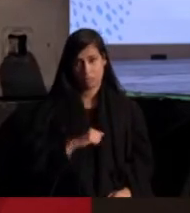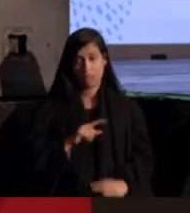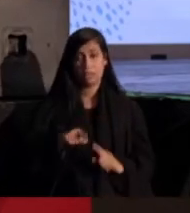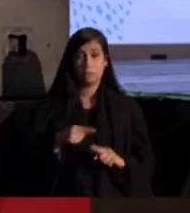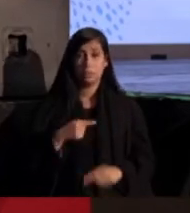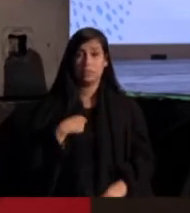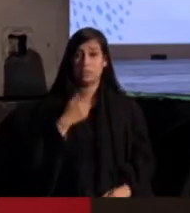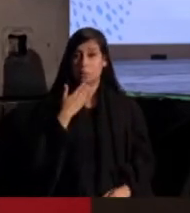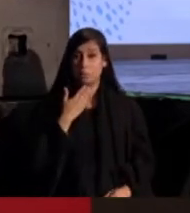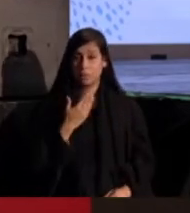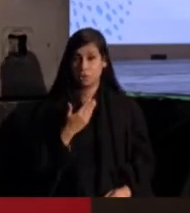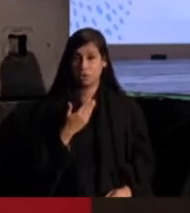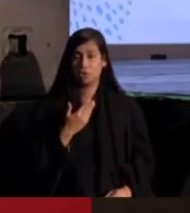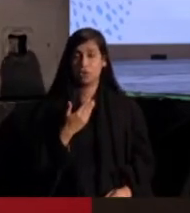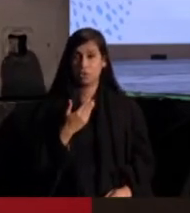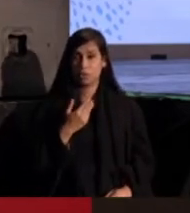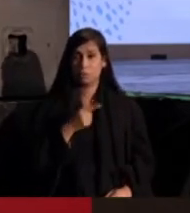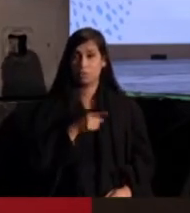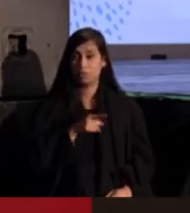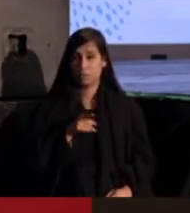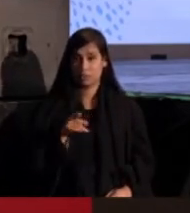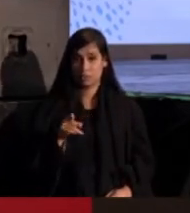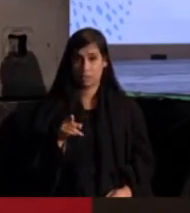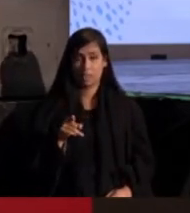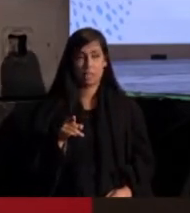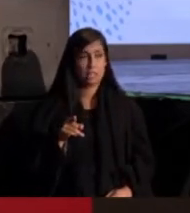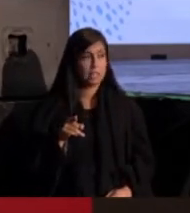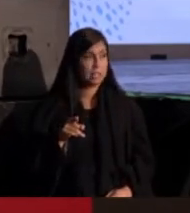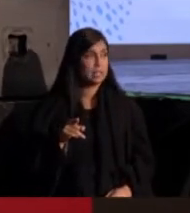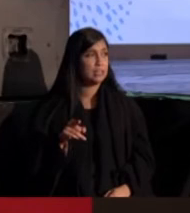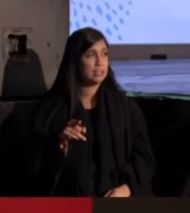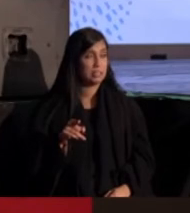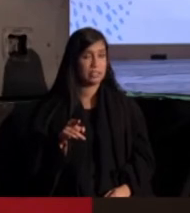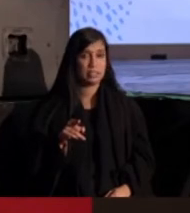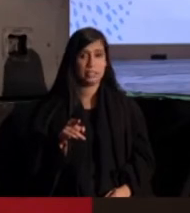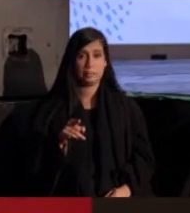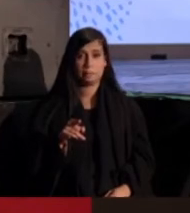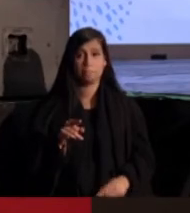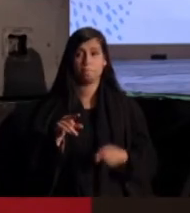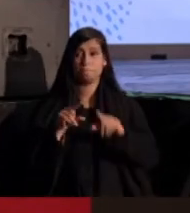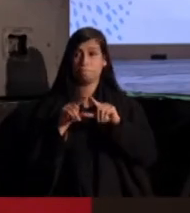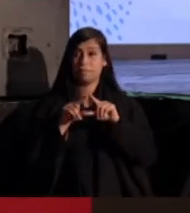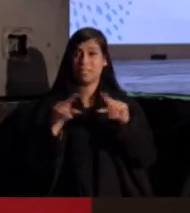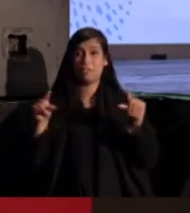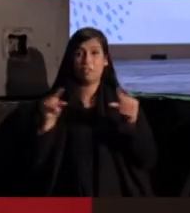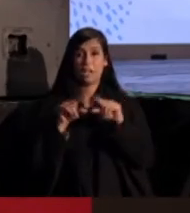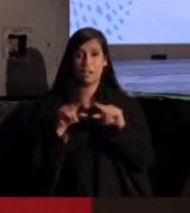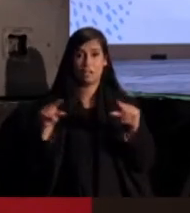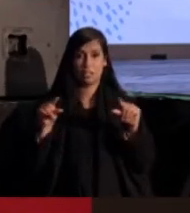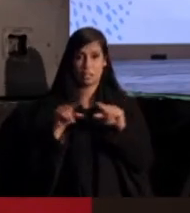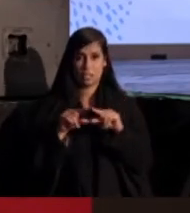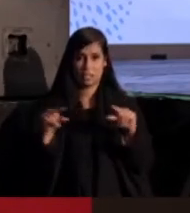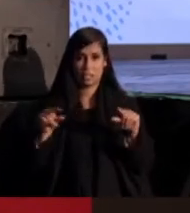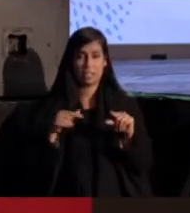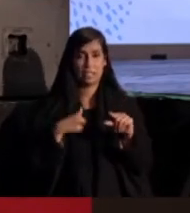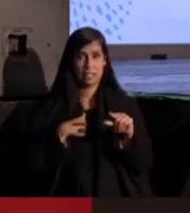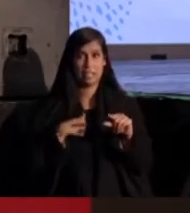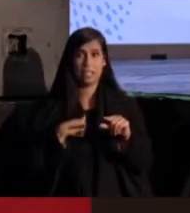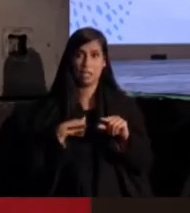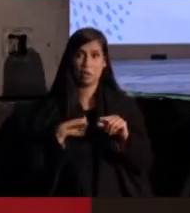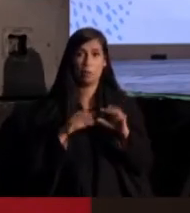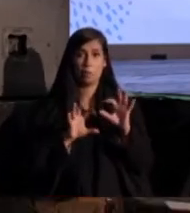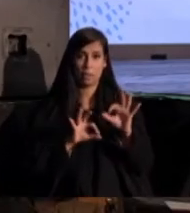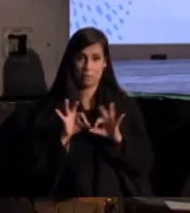em filipetas, nas mesas, né, com algumas pequenas frases que eu fui retirando de